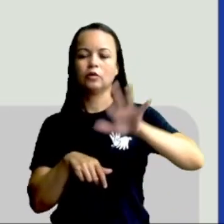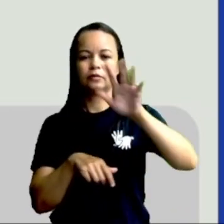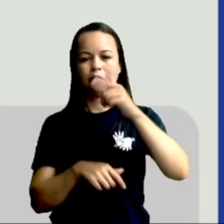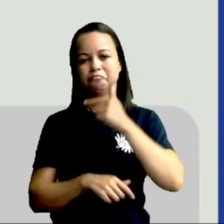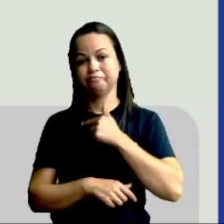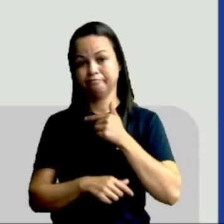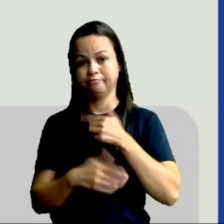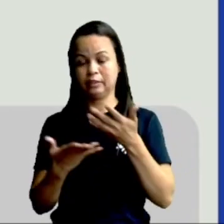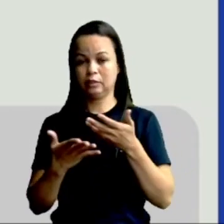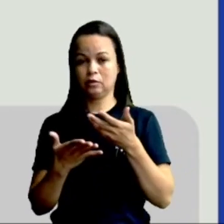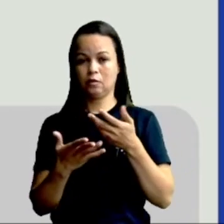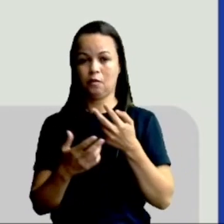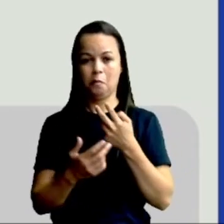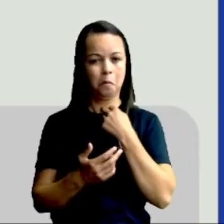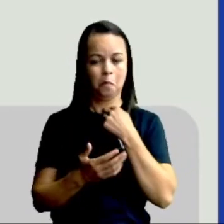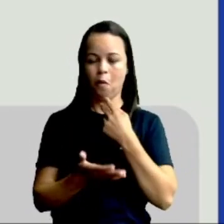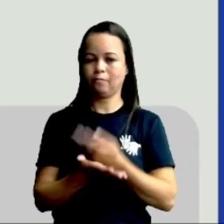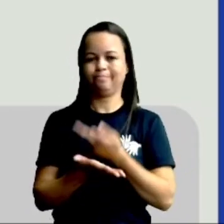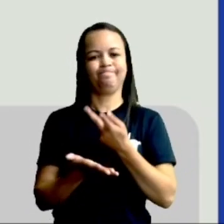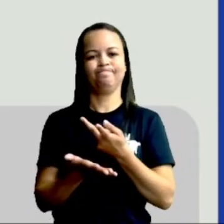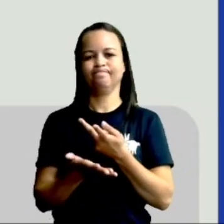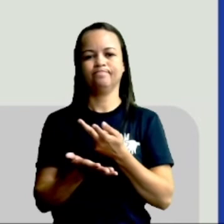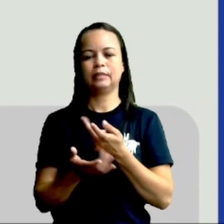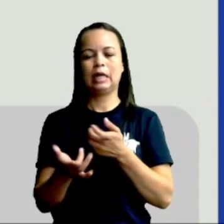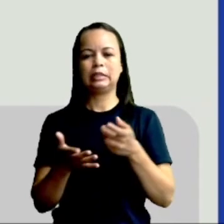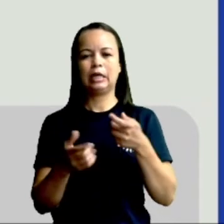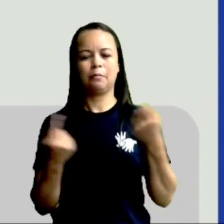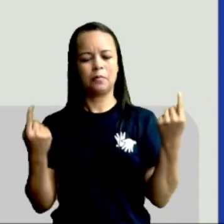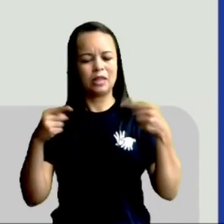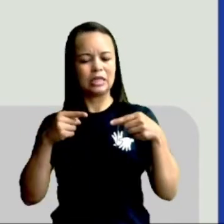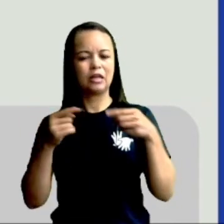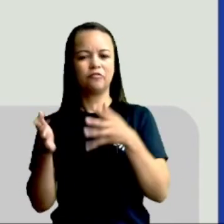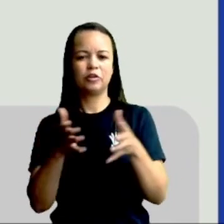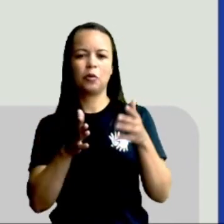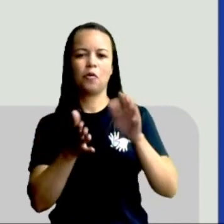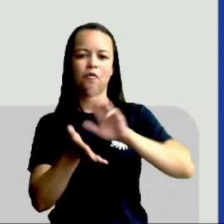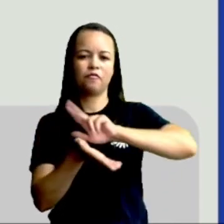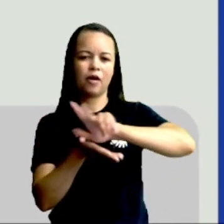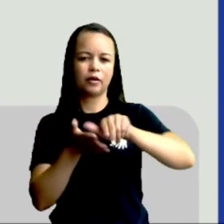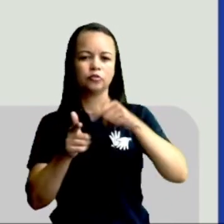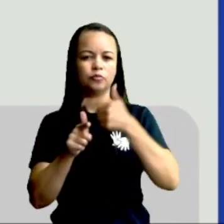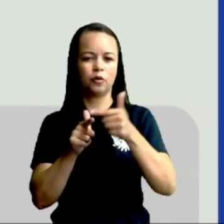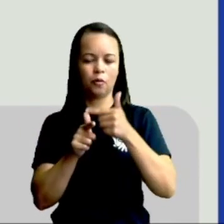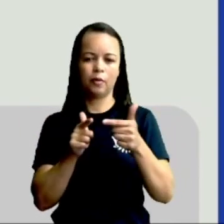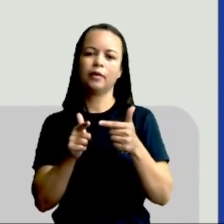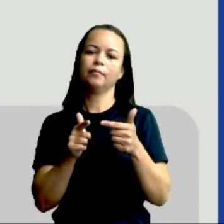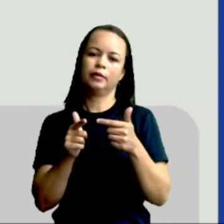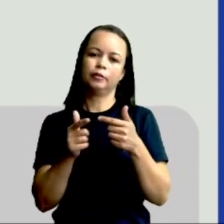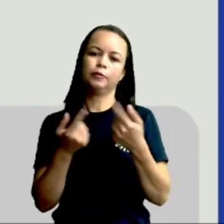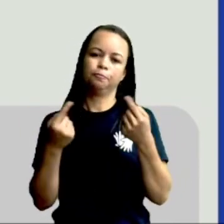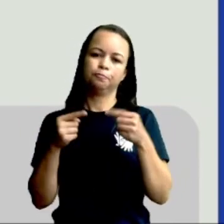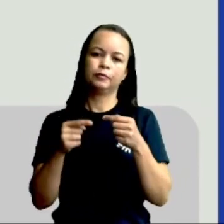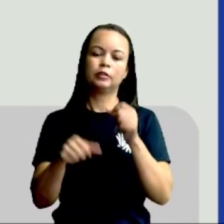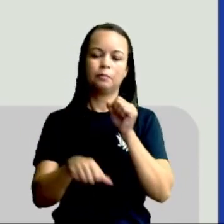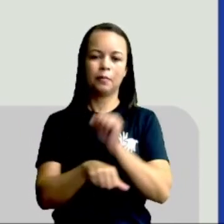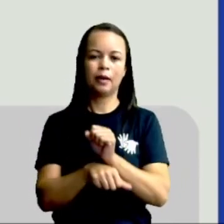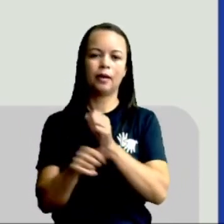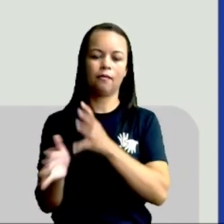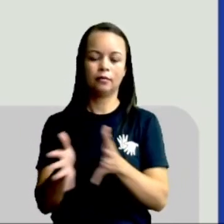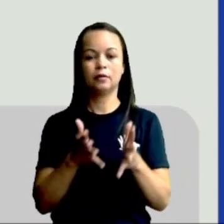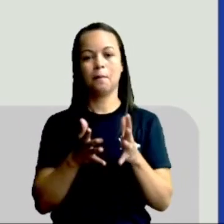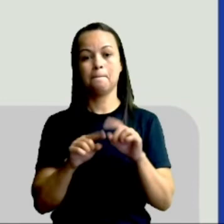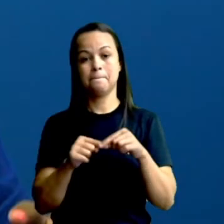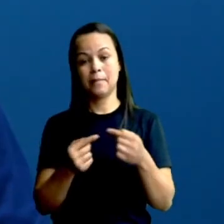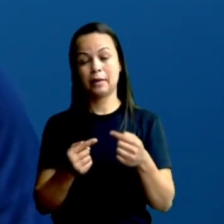acontecer. Tá bom? Temos ainda muitos desafios, muitos problemas sociais a serem superados. Mas isso só